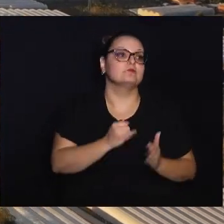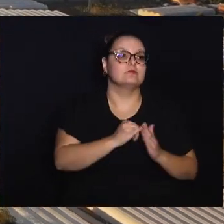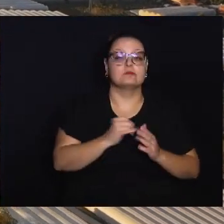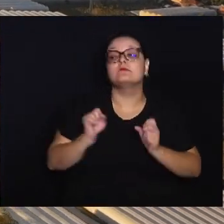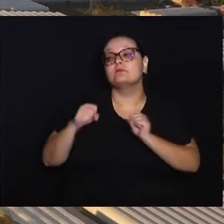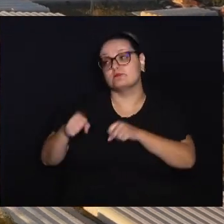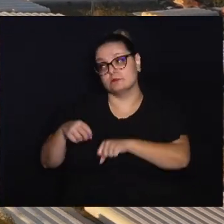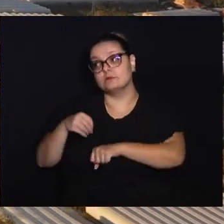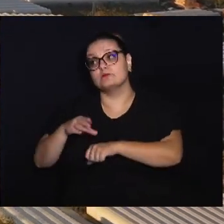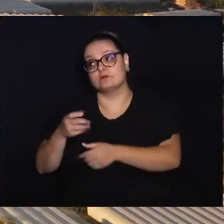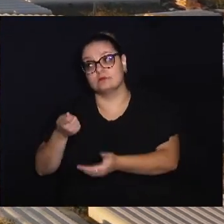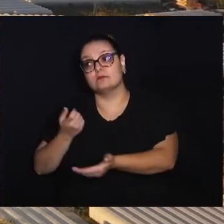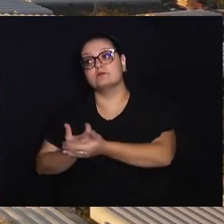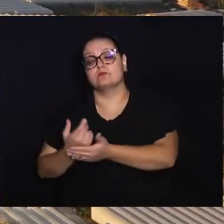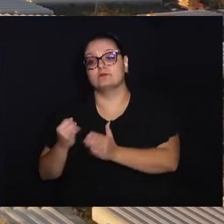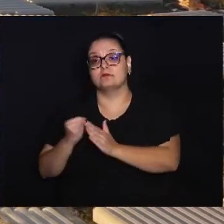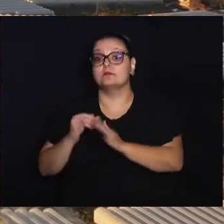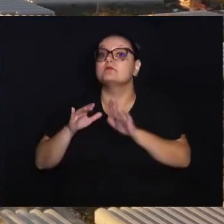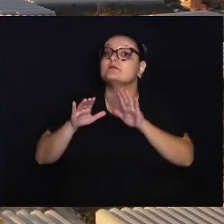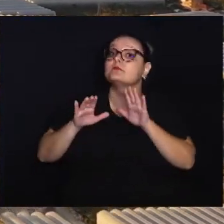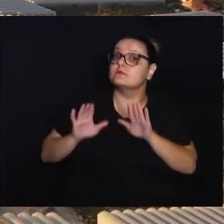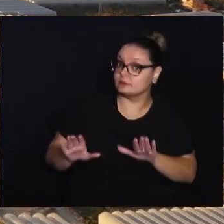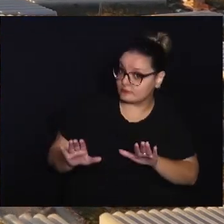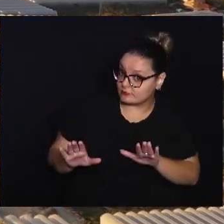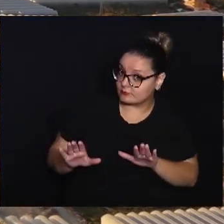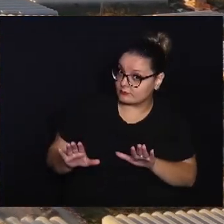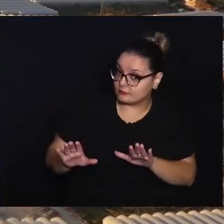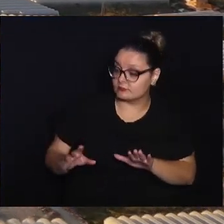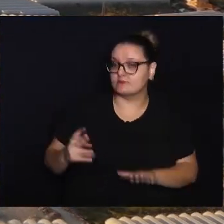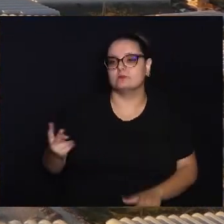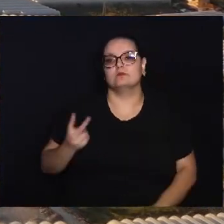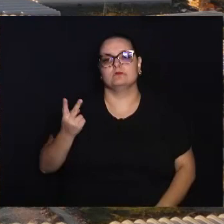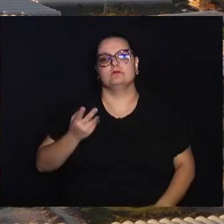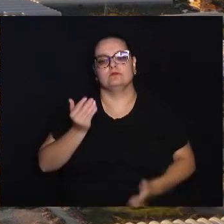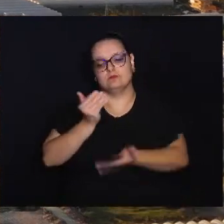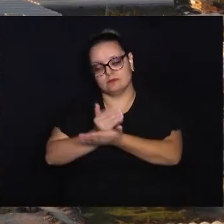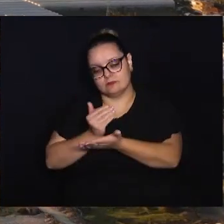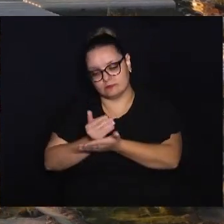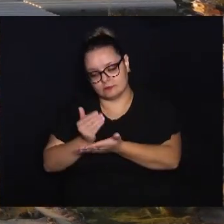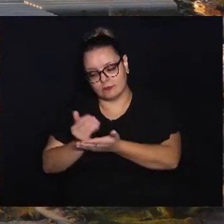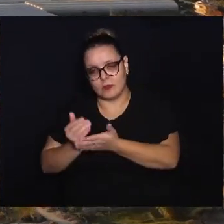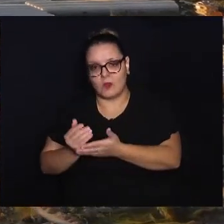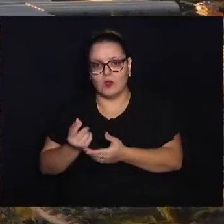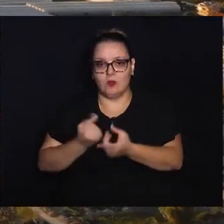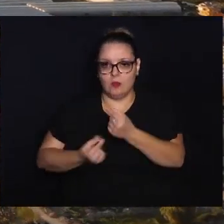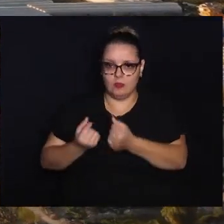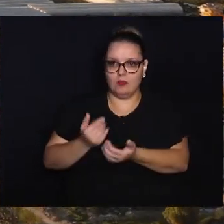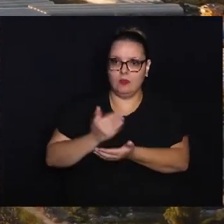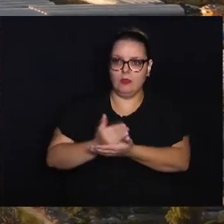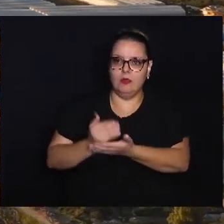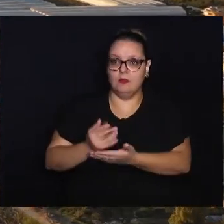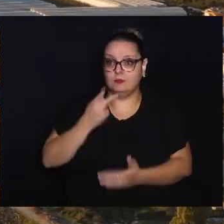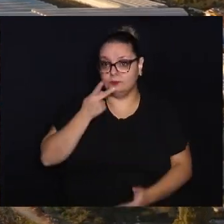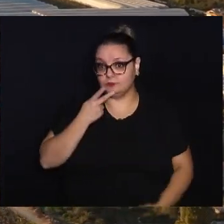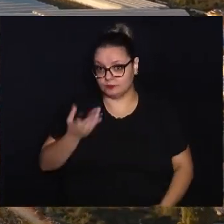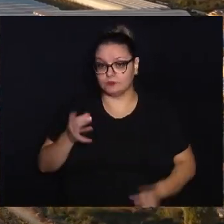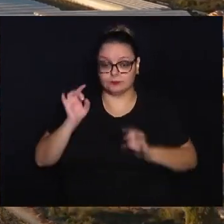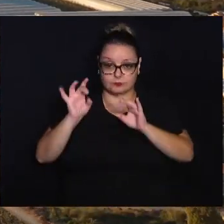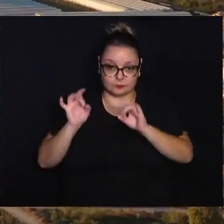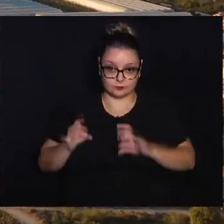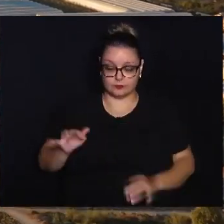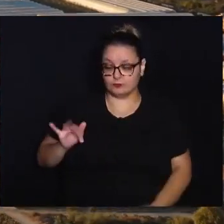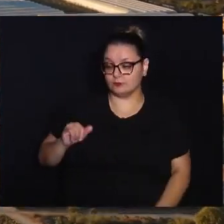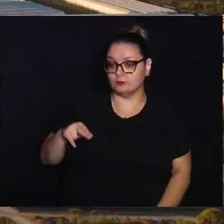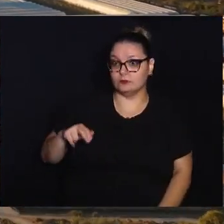um imóvel, né? Seria o mais indicado para comprar um imóvel, desde que o valor das parcelas do financiamento, eu estou aqui